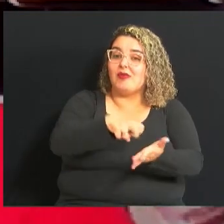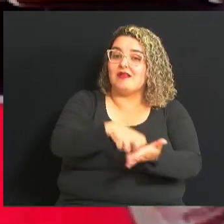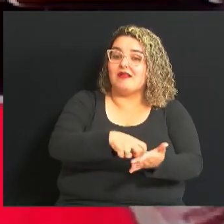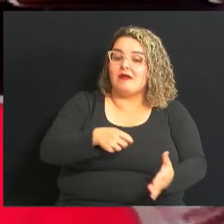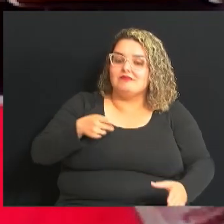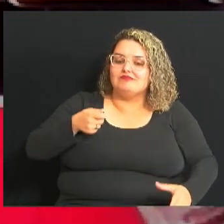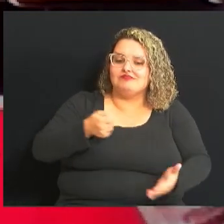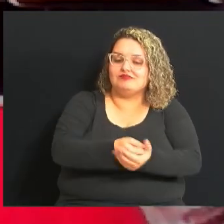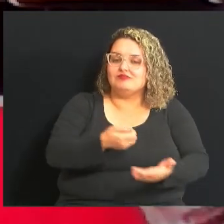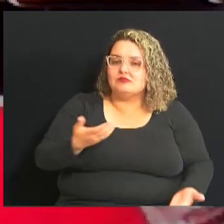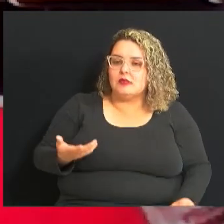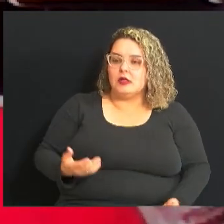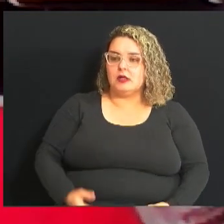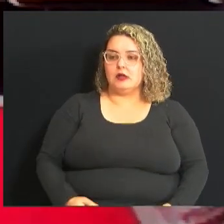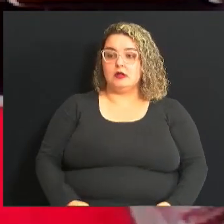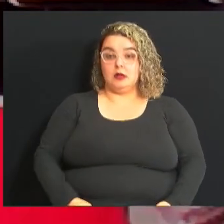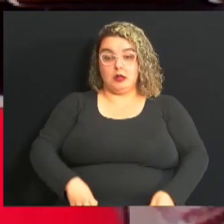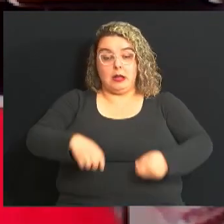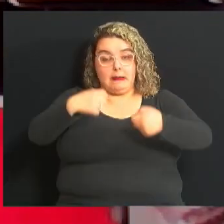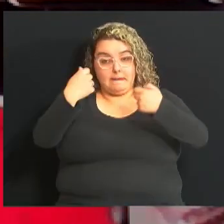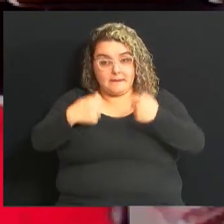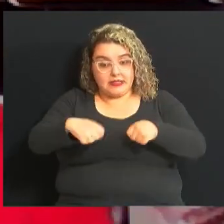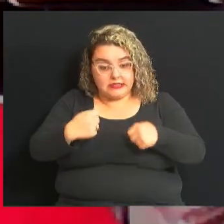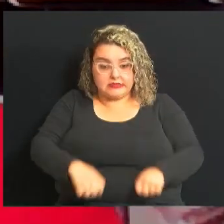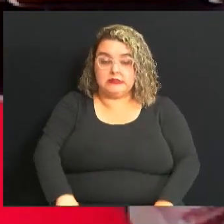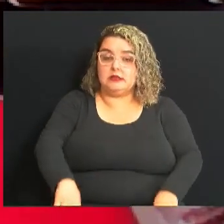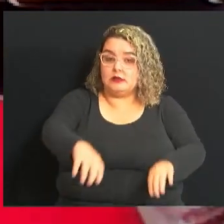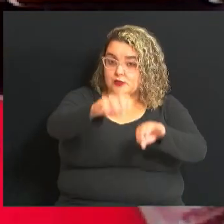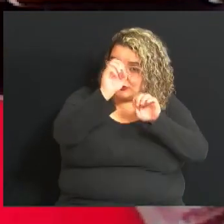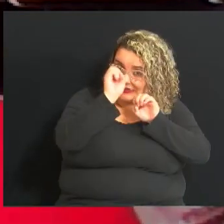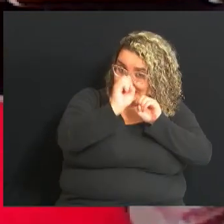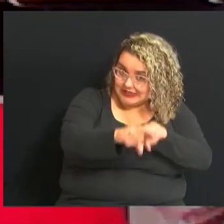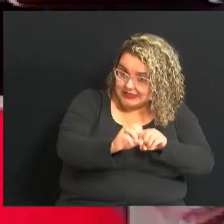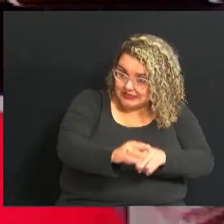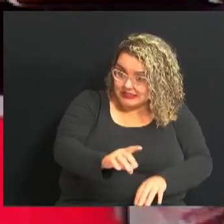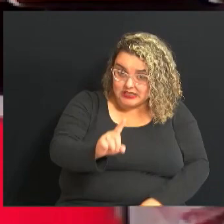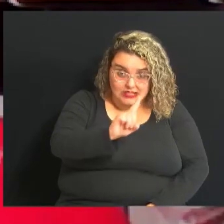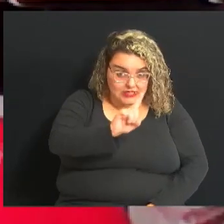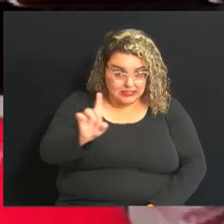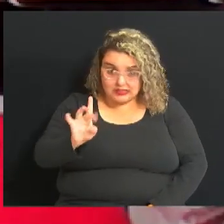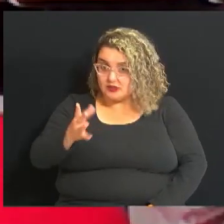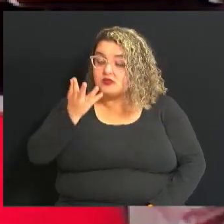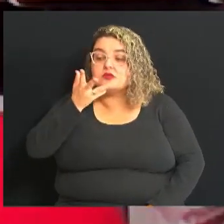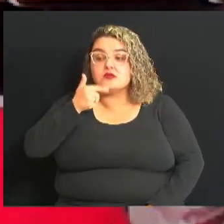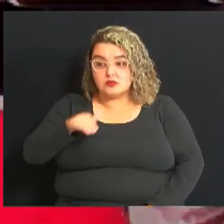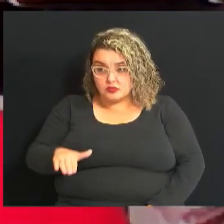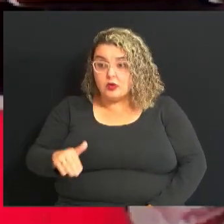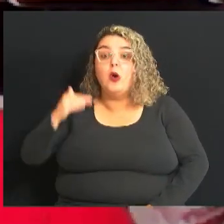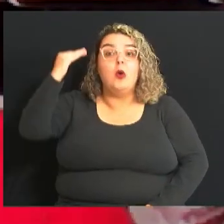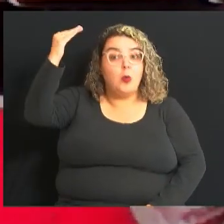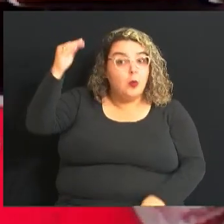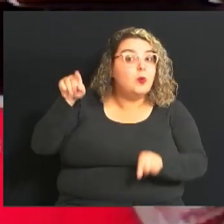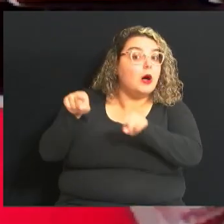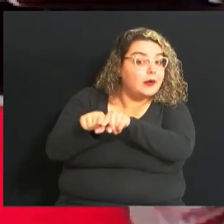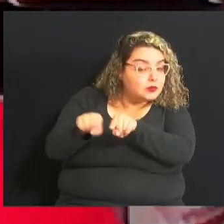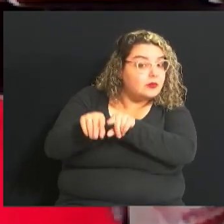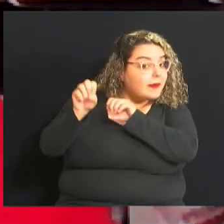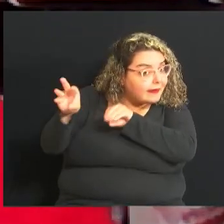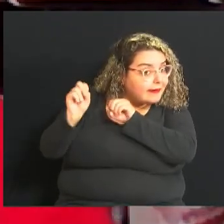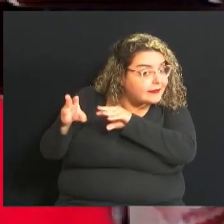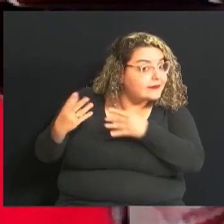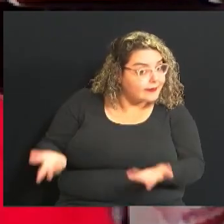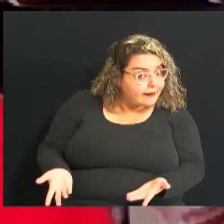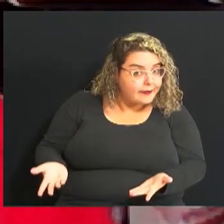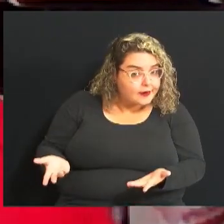Nós precisamos educar, e não é só educar as crianças, não, é educar os adultos também,